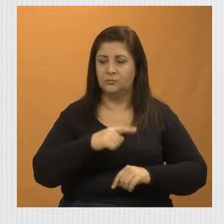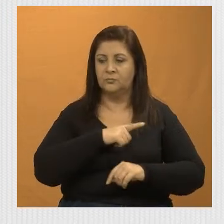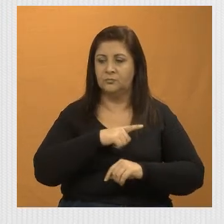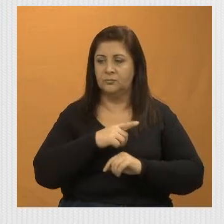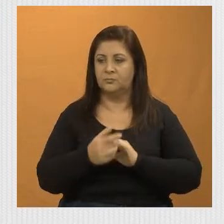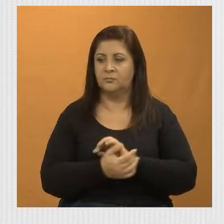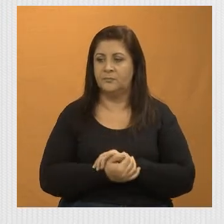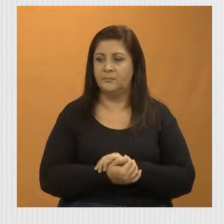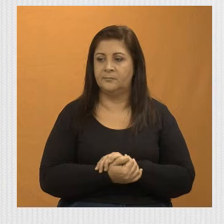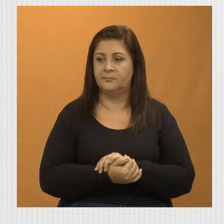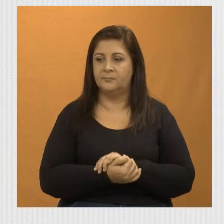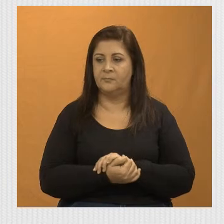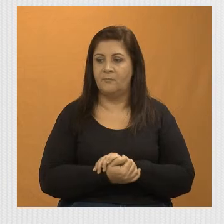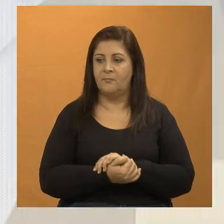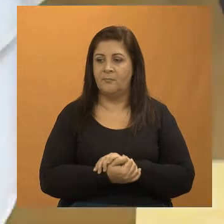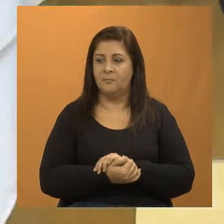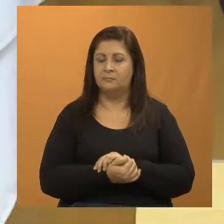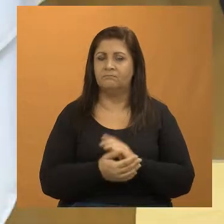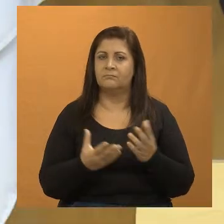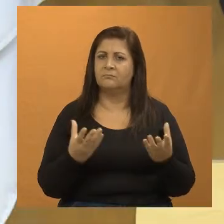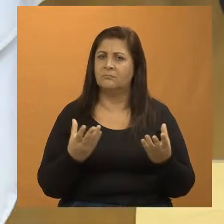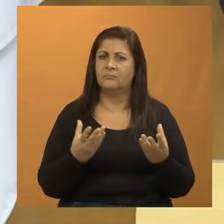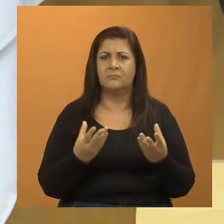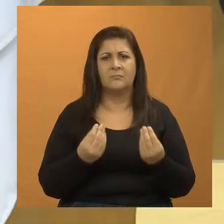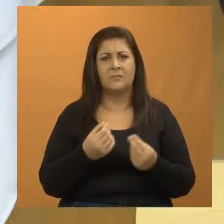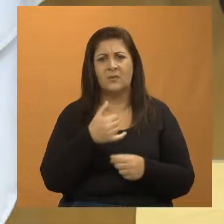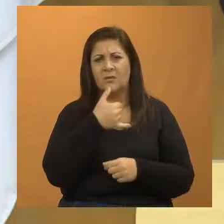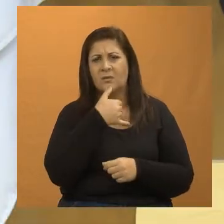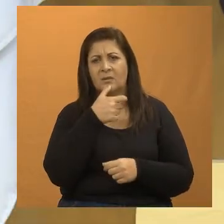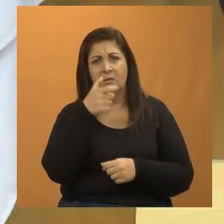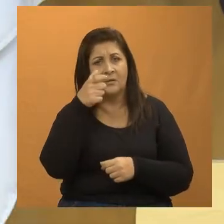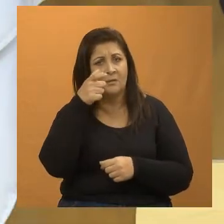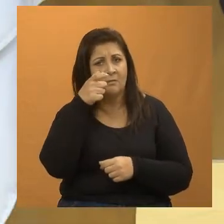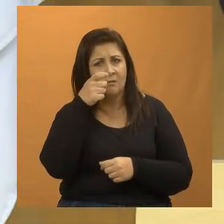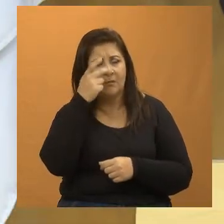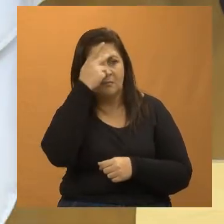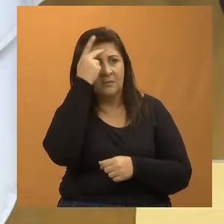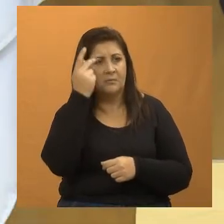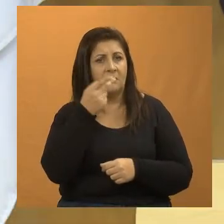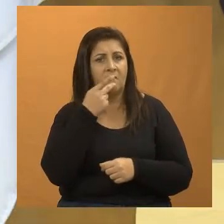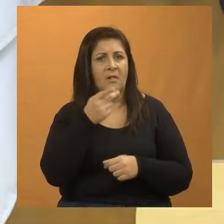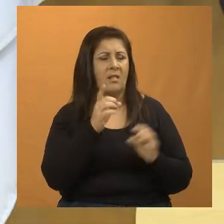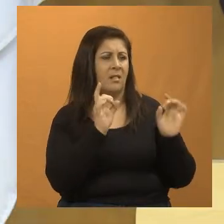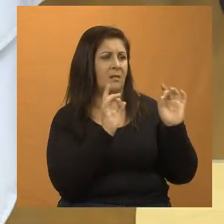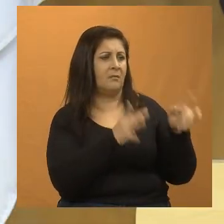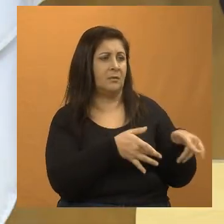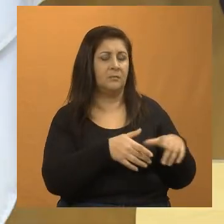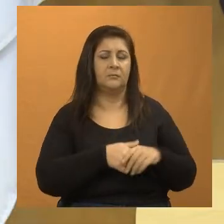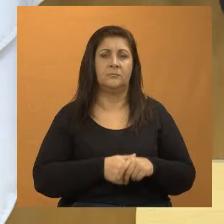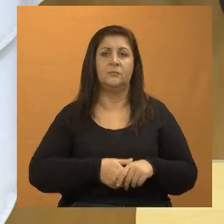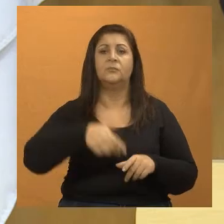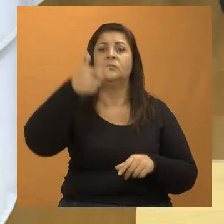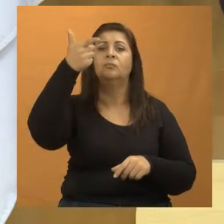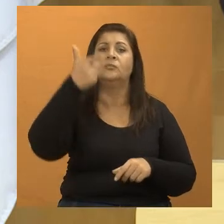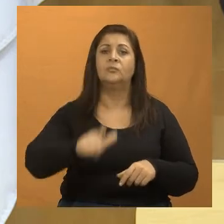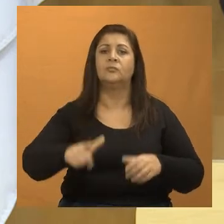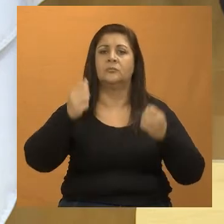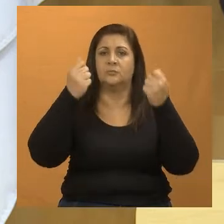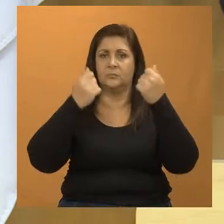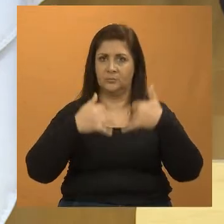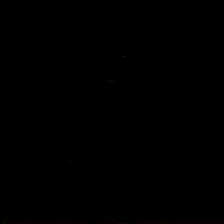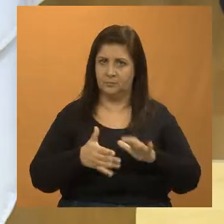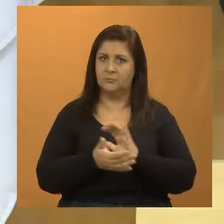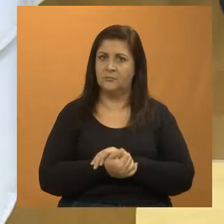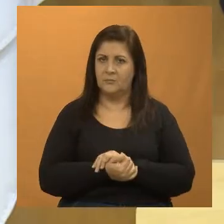Tá? Muito nos chateia ouvir pessoas falando do estado de abandono. Eu volto a falar do estado de abandono porque